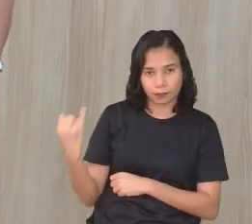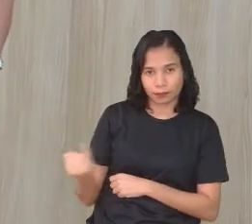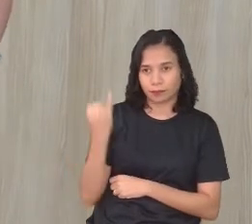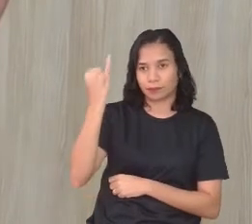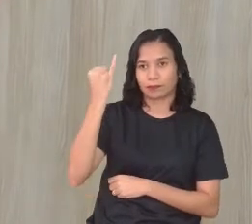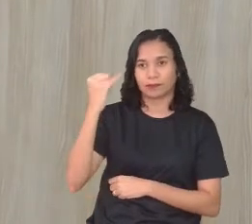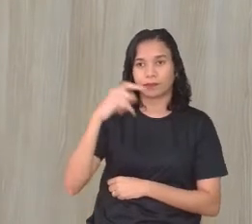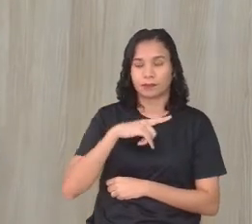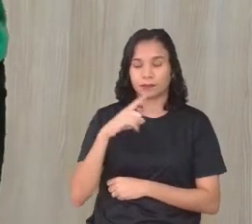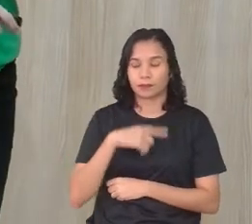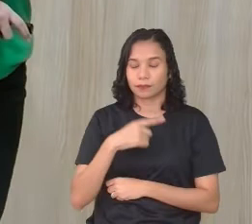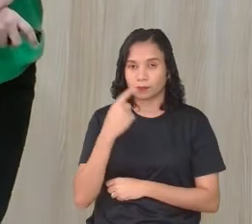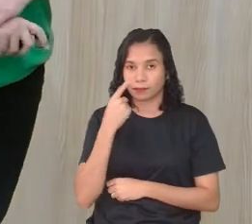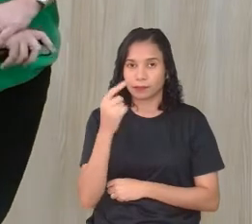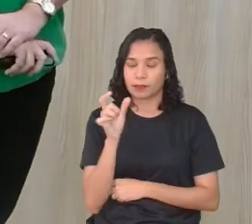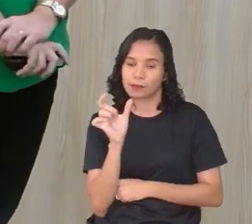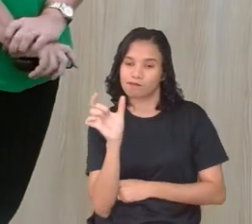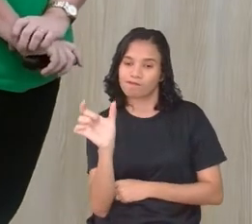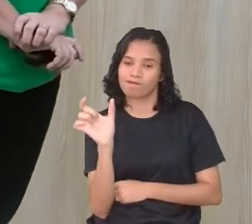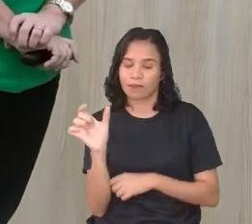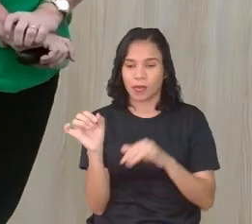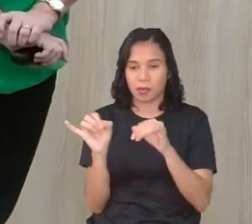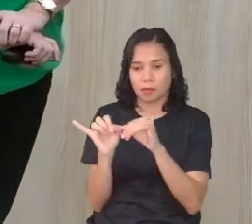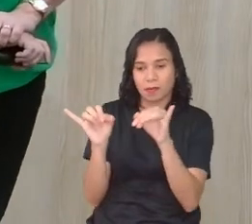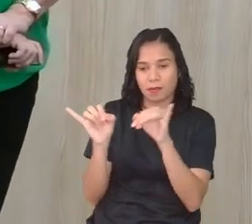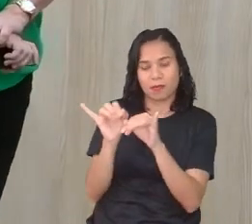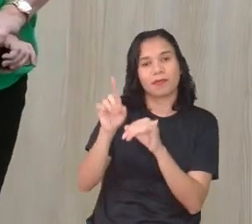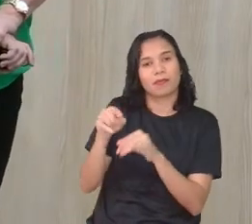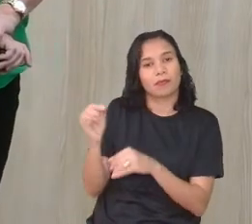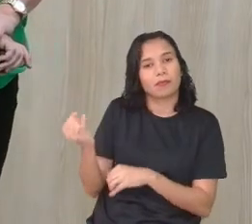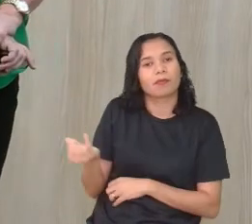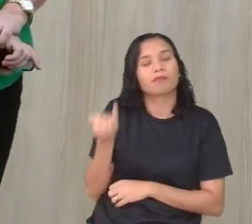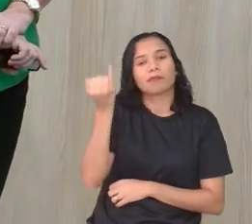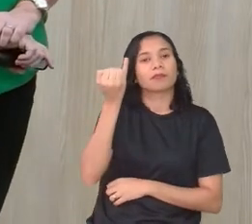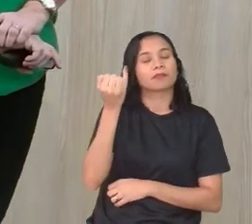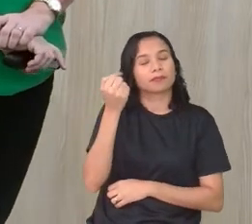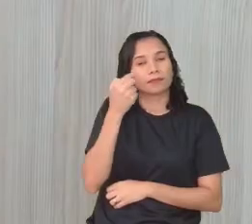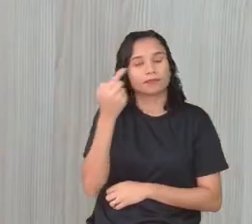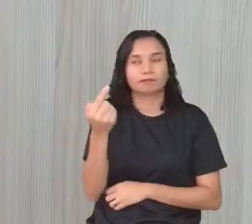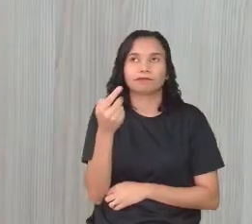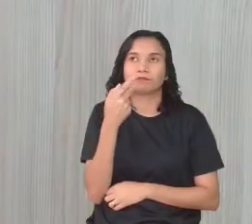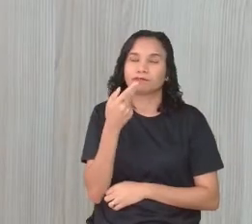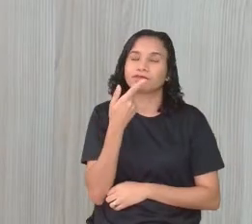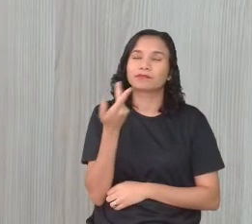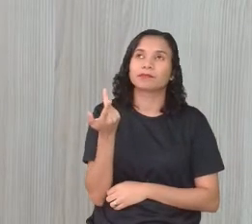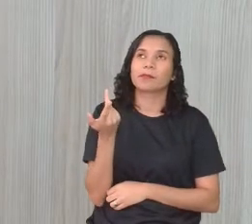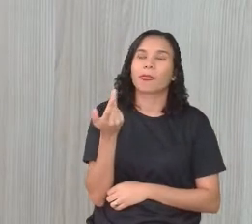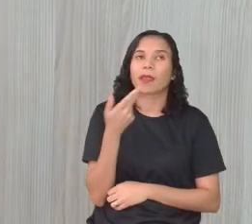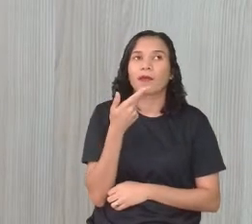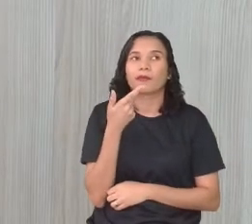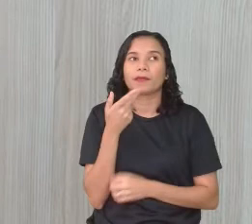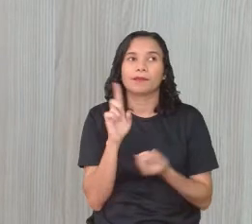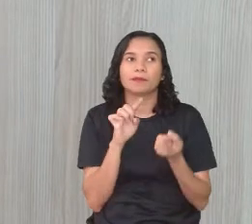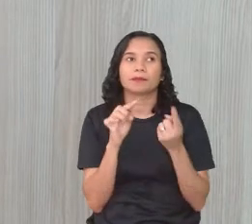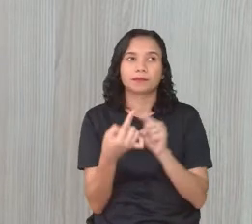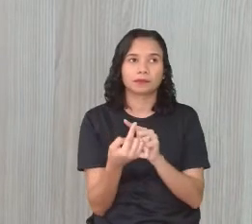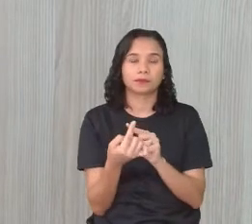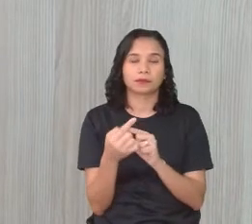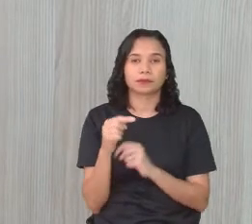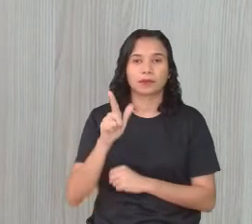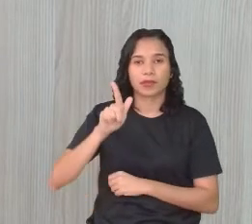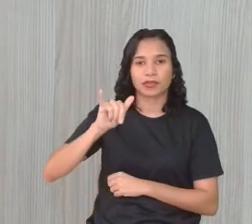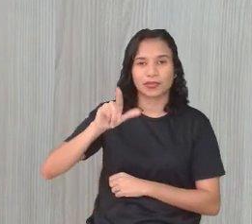Isso. A palavra insignificante é o ponto-chave aí, Sim. né? Porque eu poderia dizer, ao contrário de